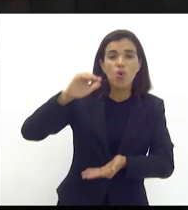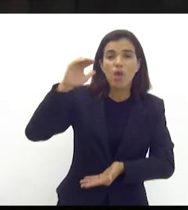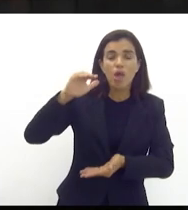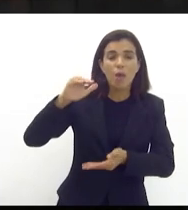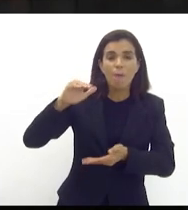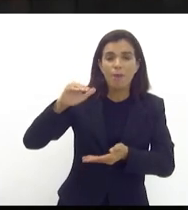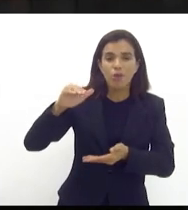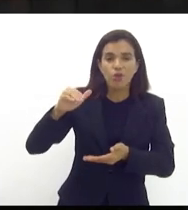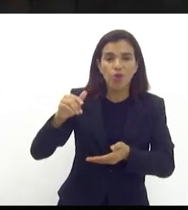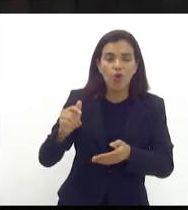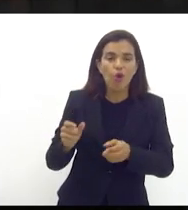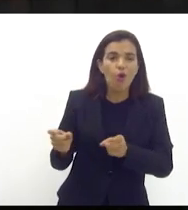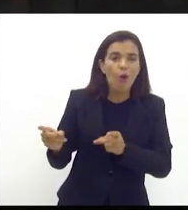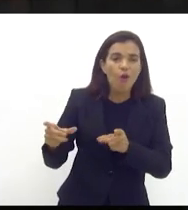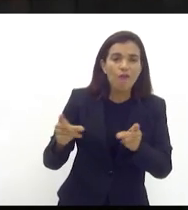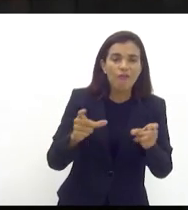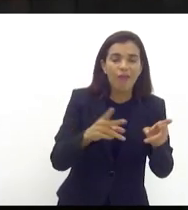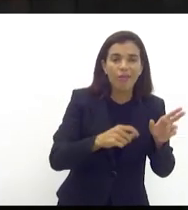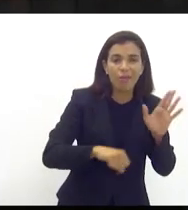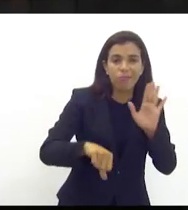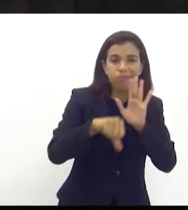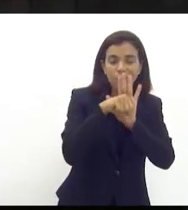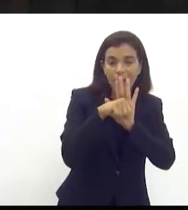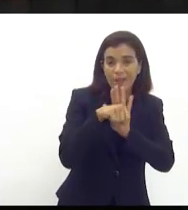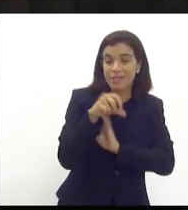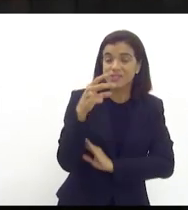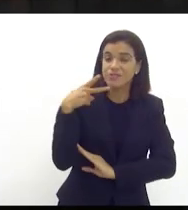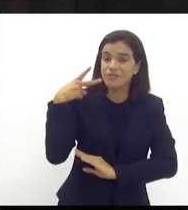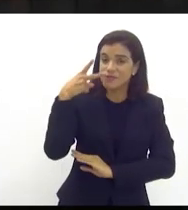de vinho é uma grandeza. Porque